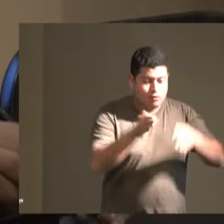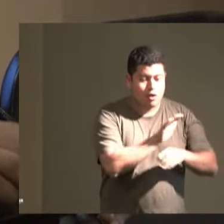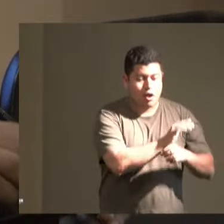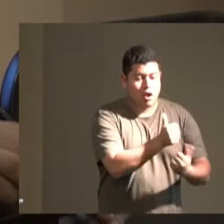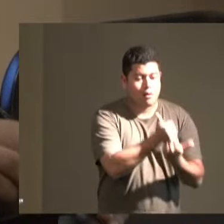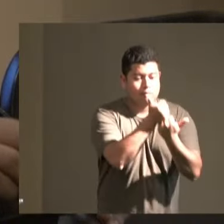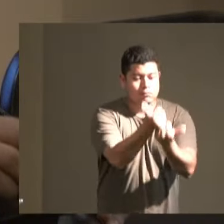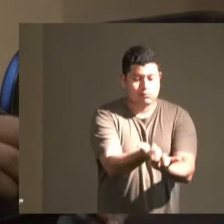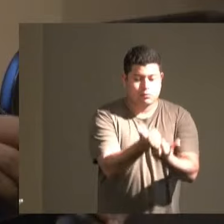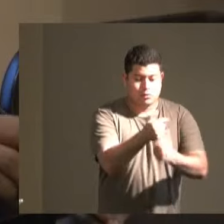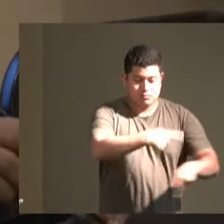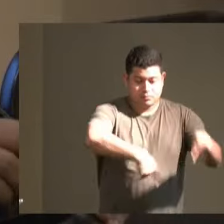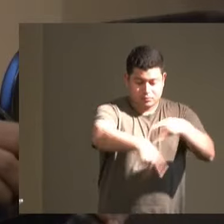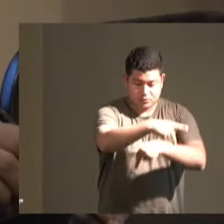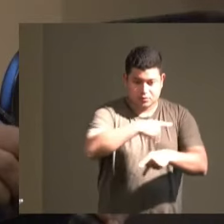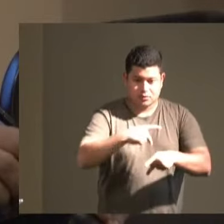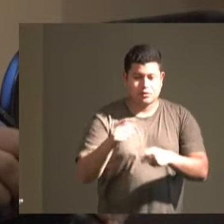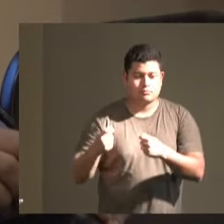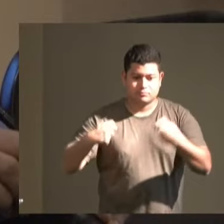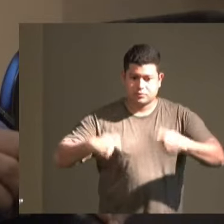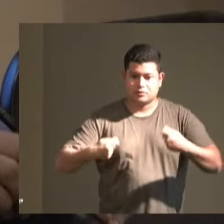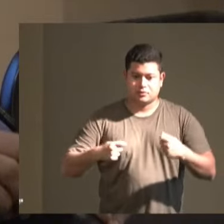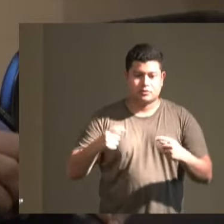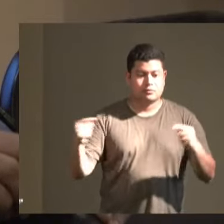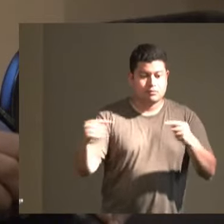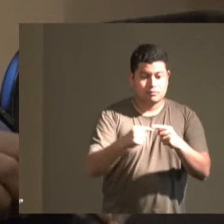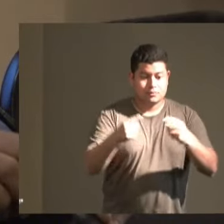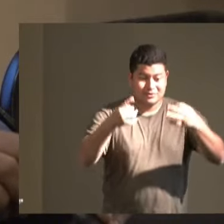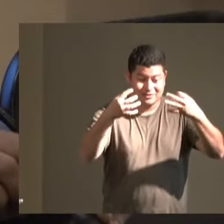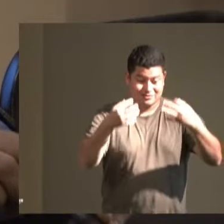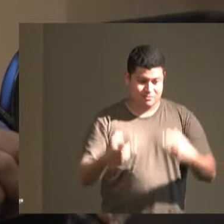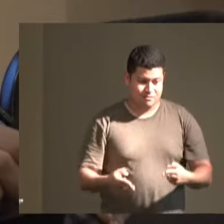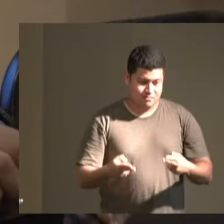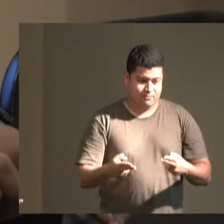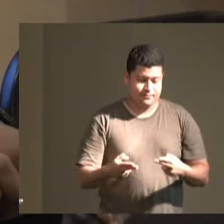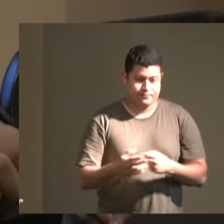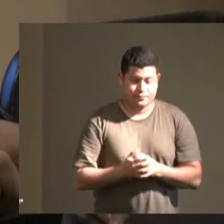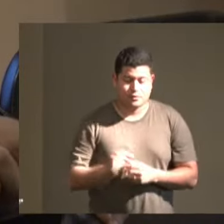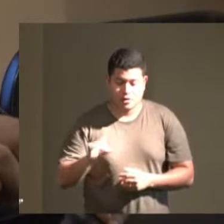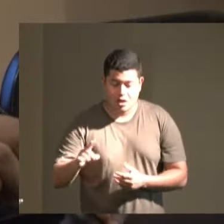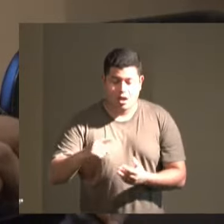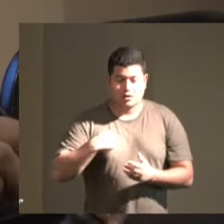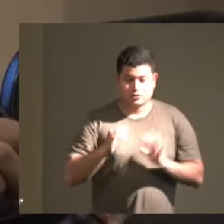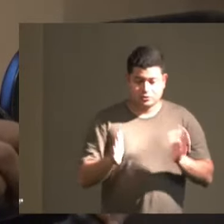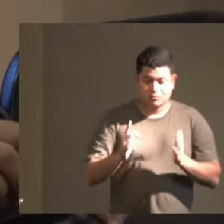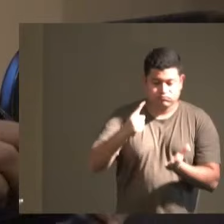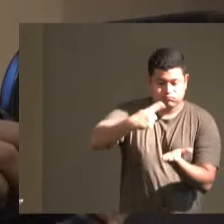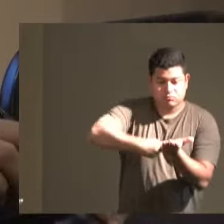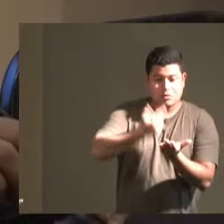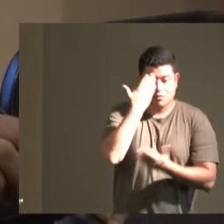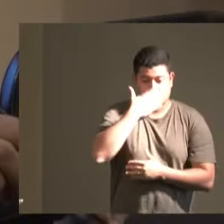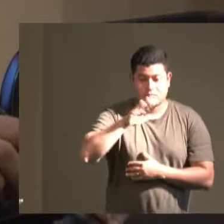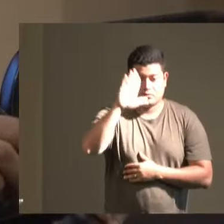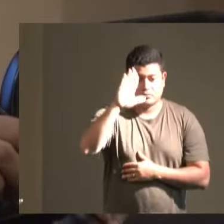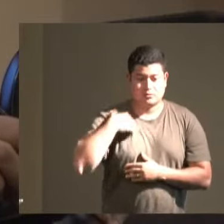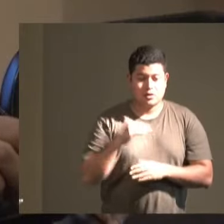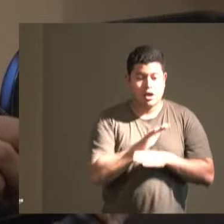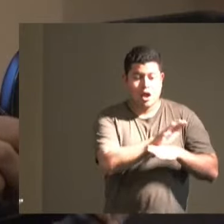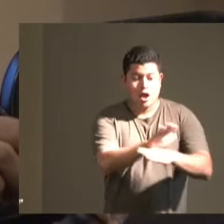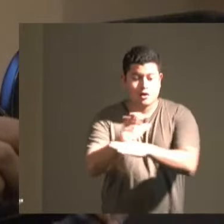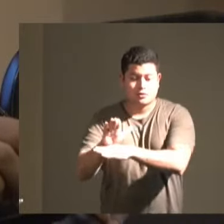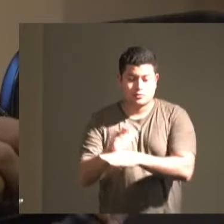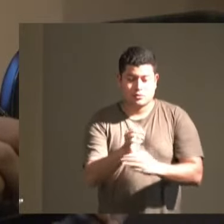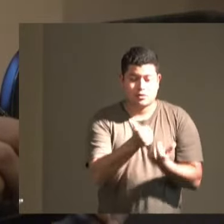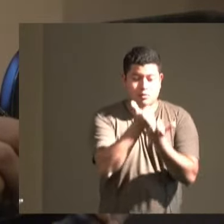Estados partes da Convenção se comprometeram a desenvolver programas e ações para alcançar essas pessoas.